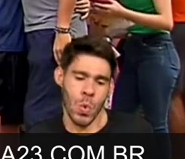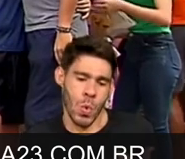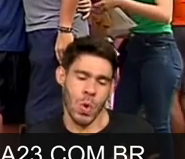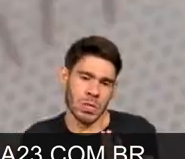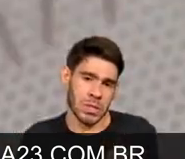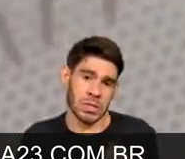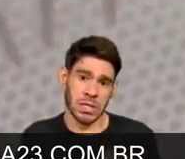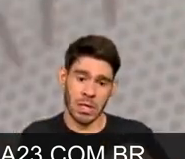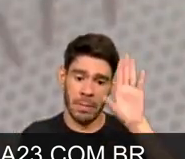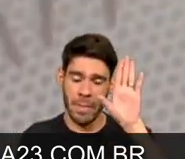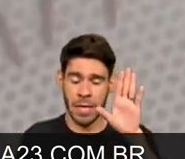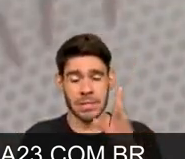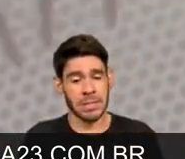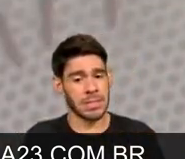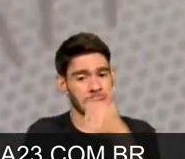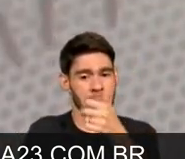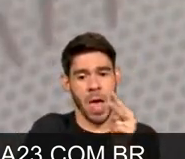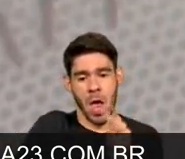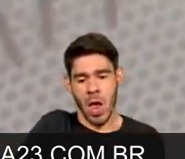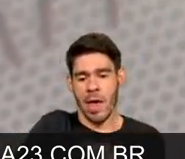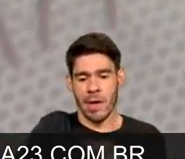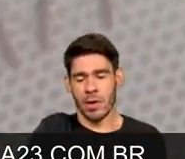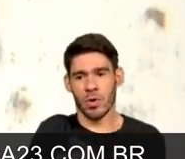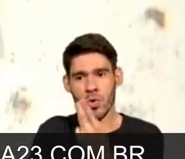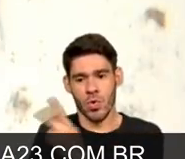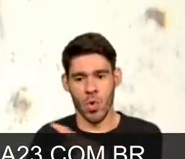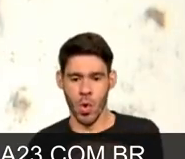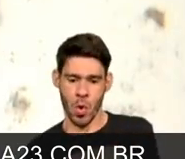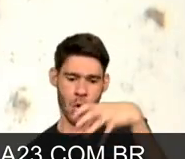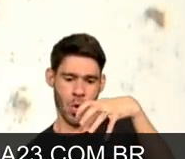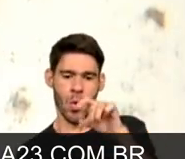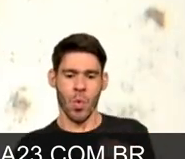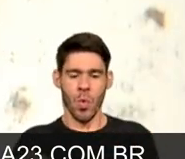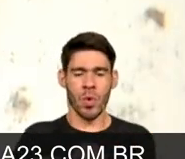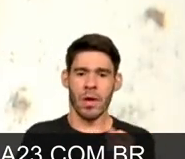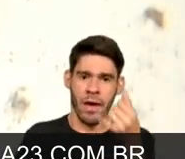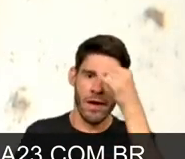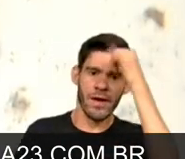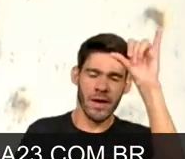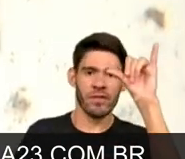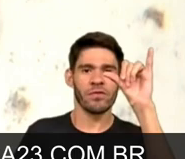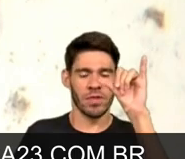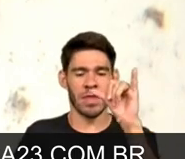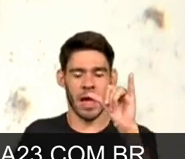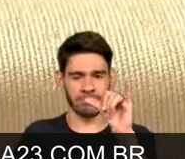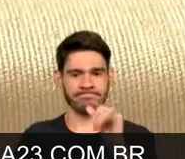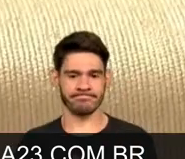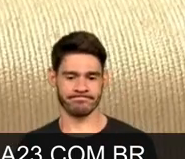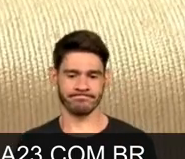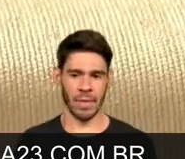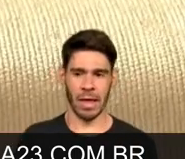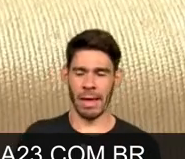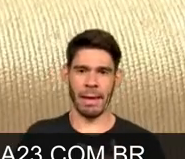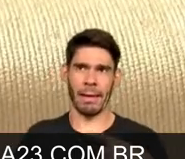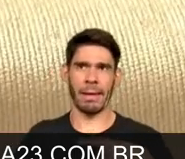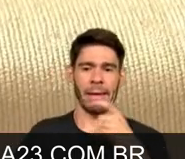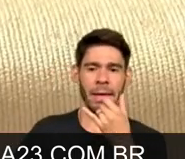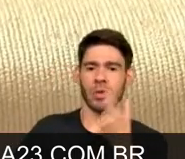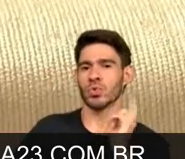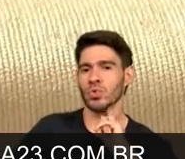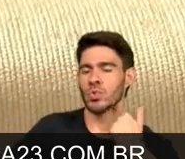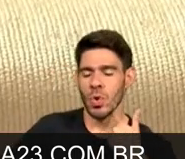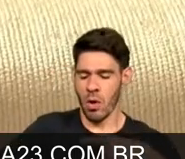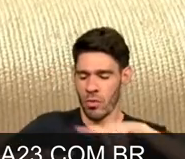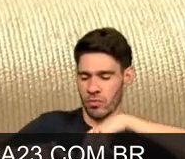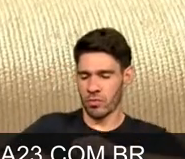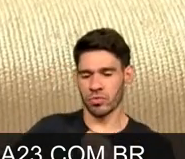60 anos, a melhor proteção para os idosos segue sendo evitar criadouros do mosquito. Pneus velhos e tal,